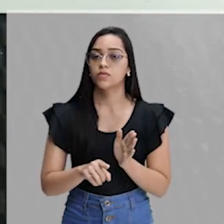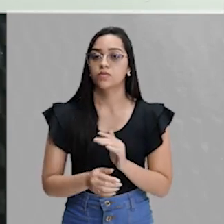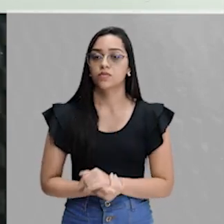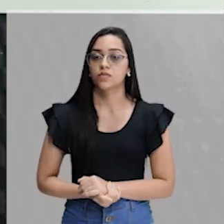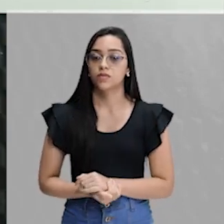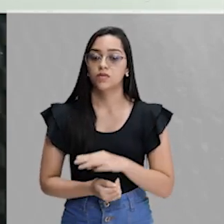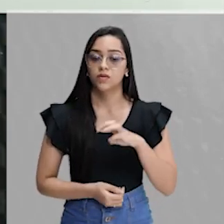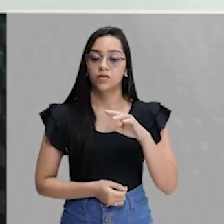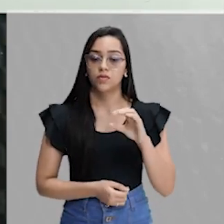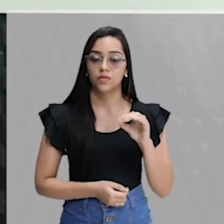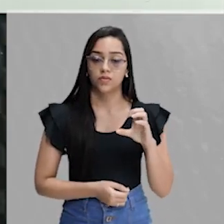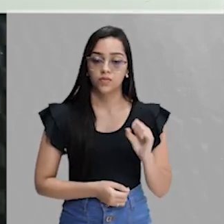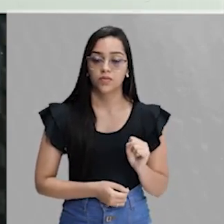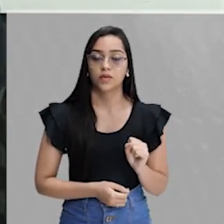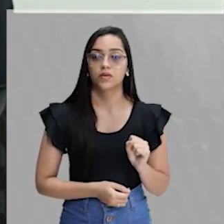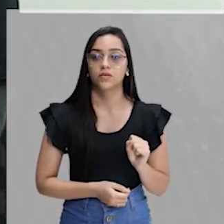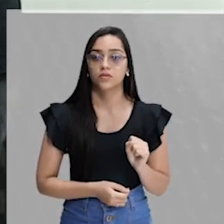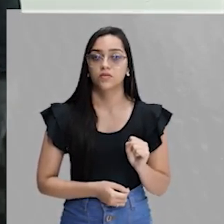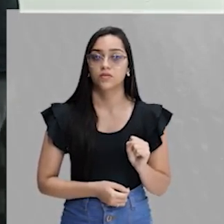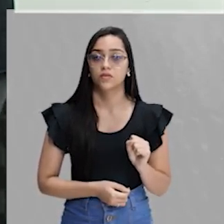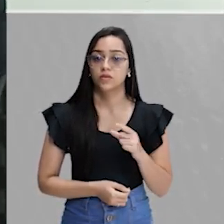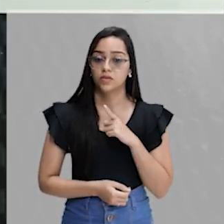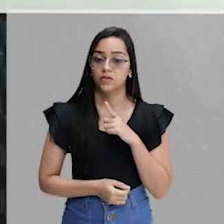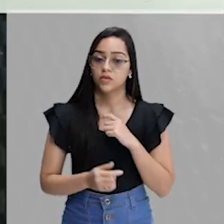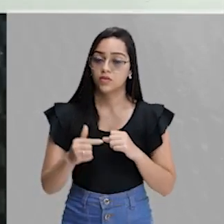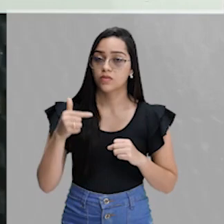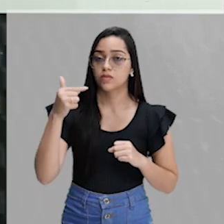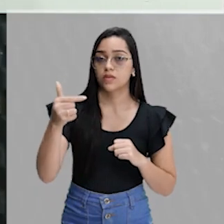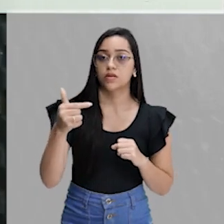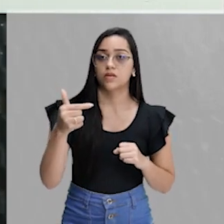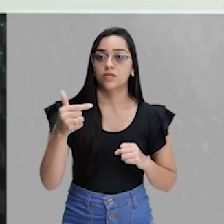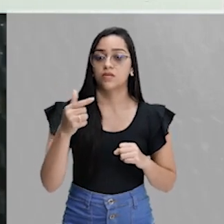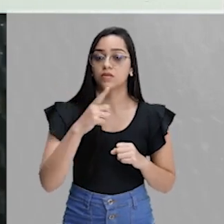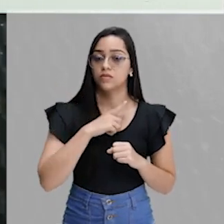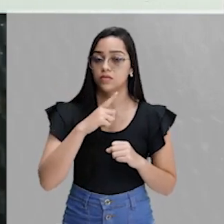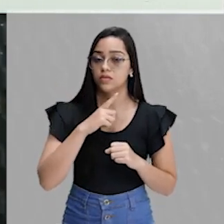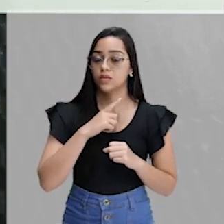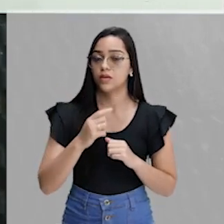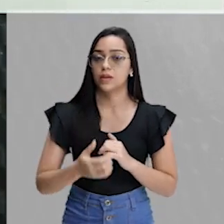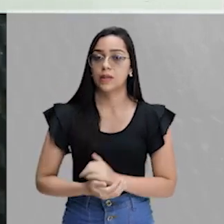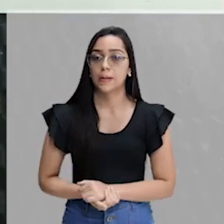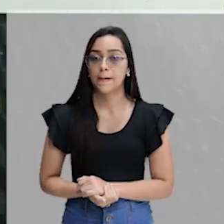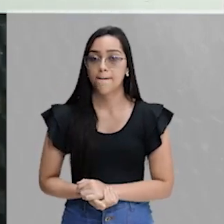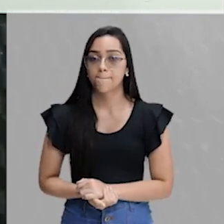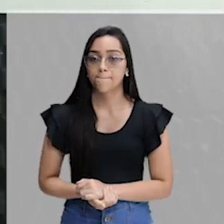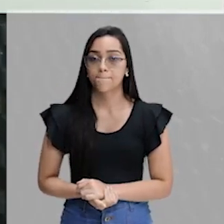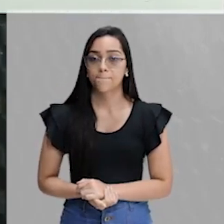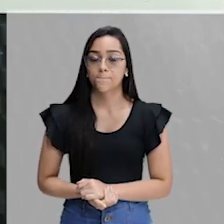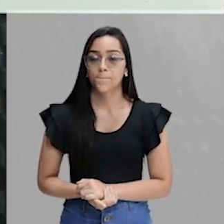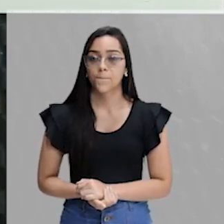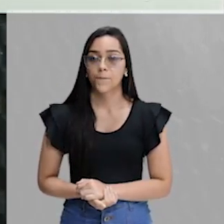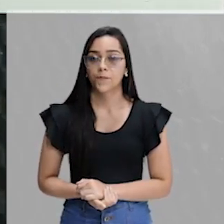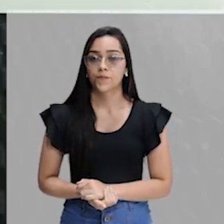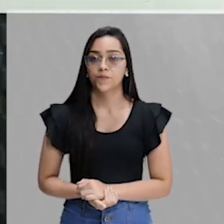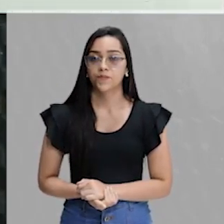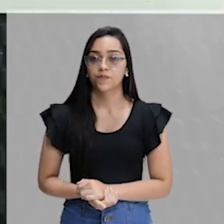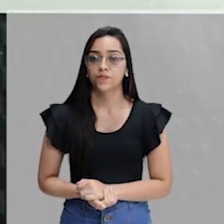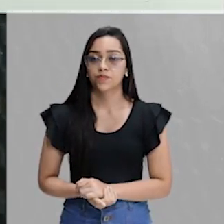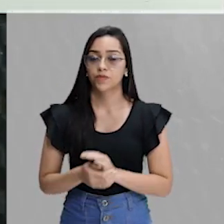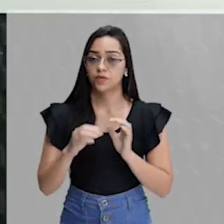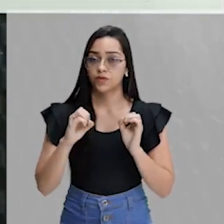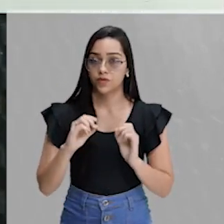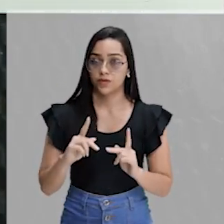vem menos VO ao quadrado, né? Então, nós temos esta passagem, ó, daqui para cá.